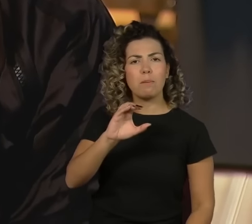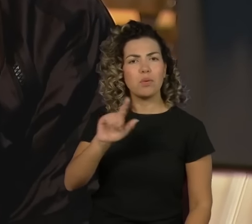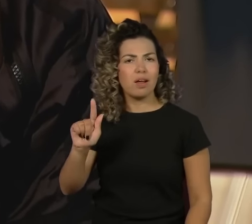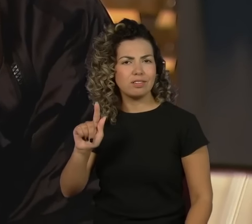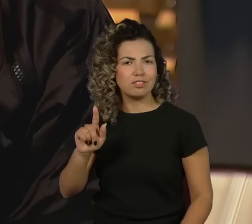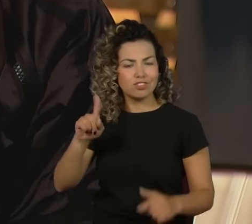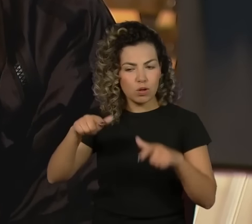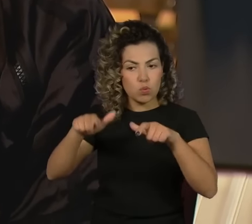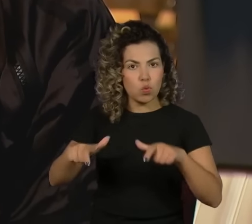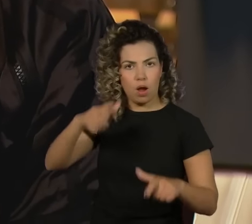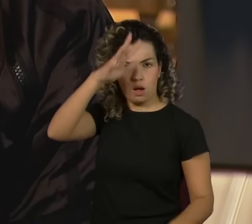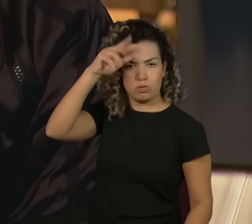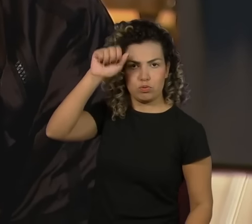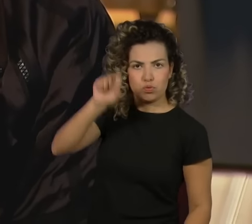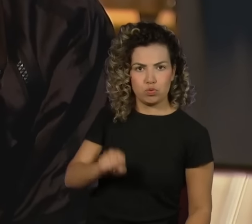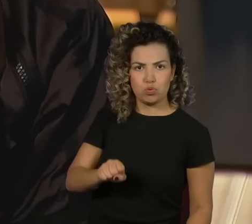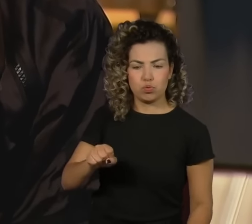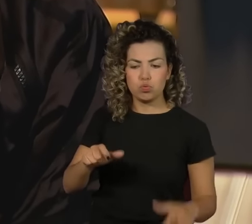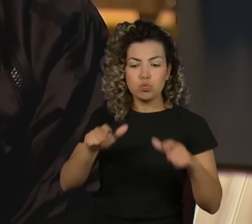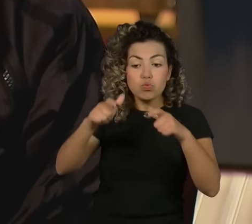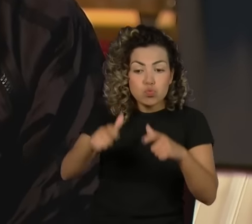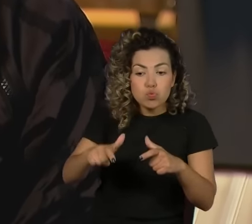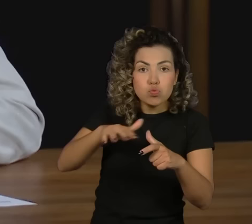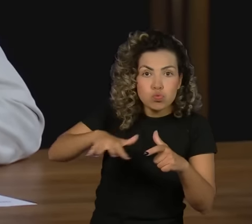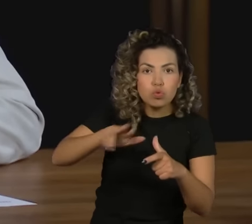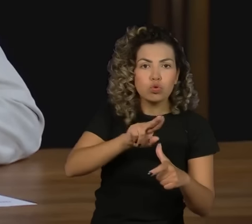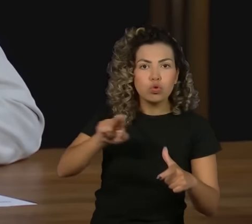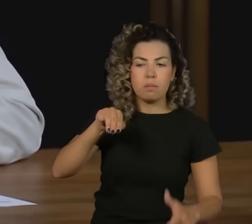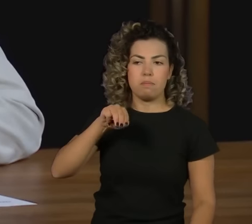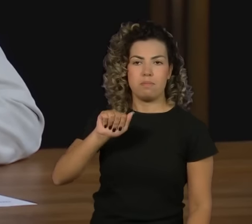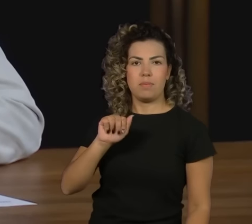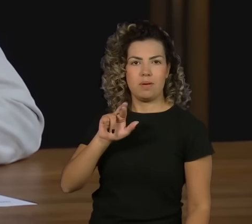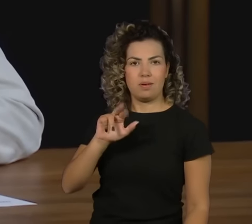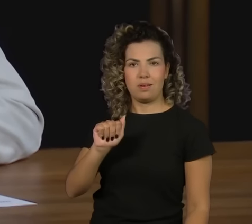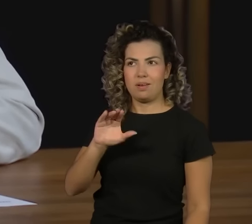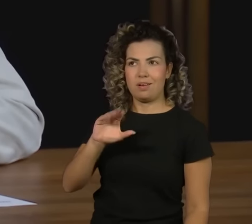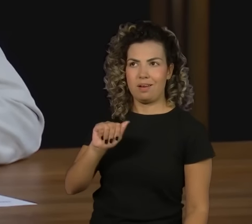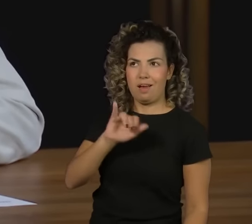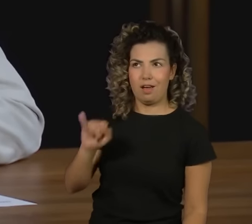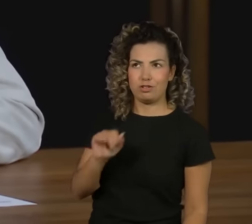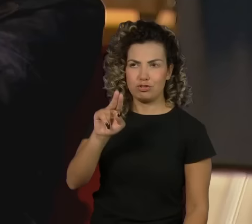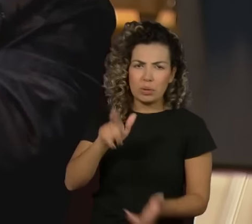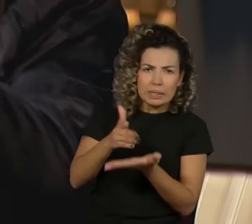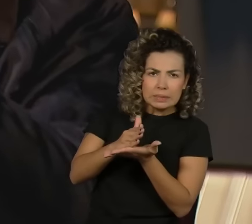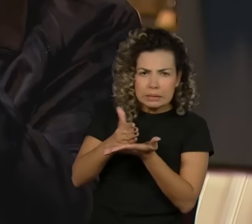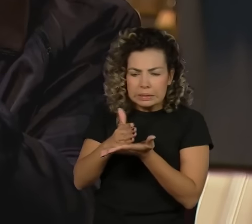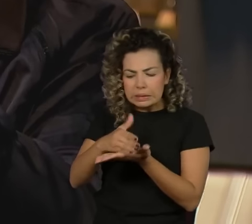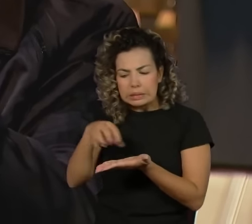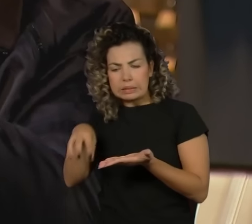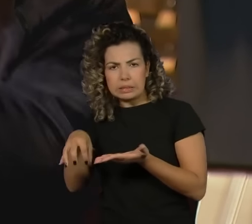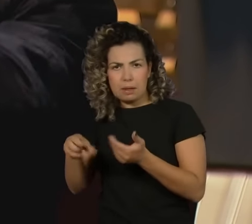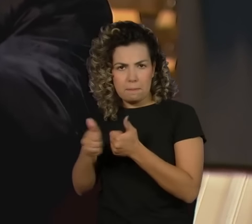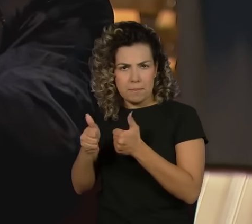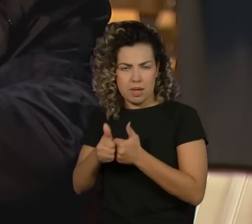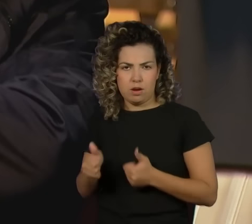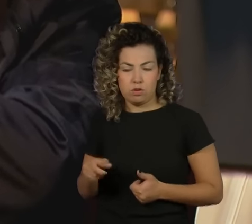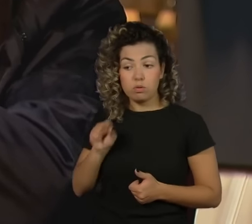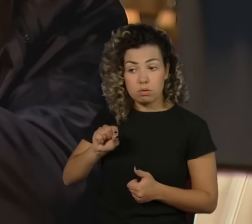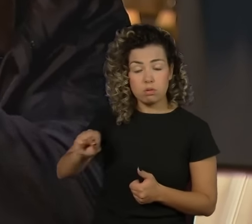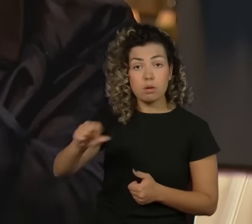do Sul. Morei numa cidade chamada Maracaju, perto de Ponta Porã, ali perto da fronteira. E tinha muito paulistano ali, que também